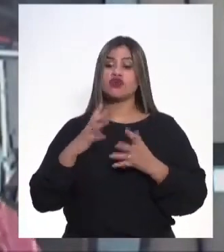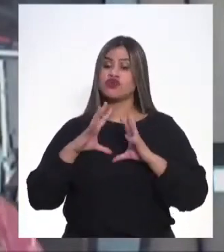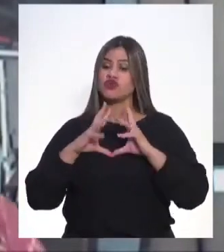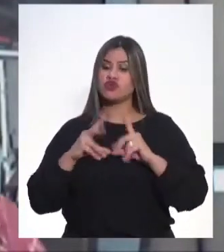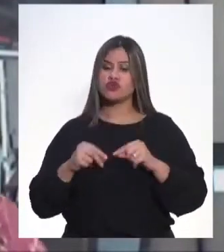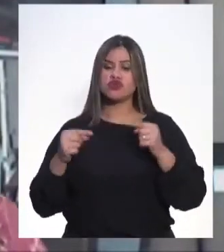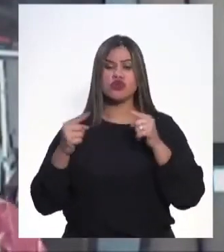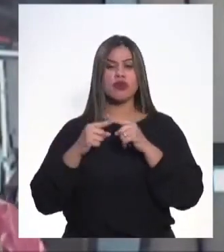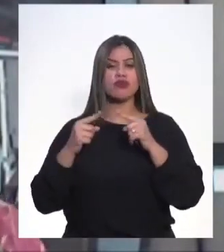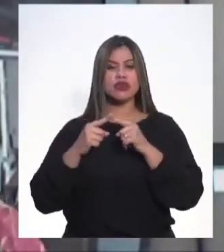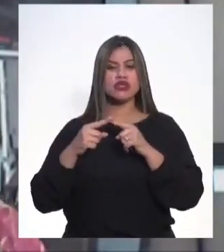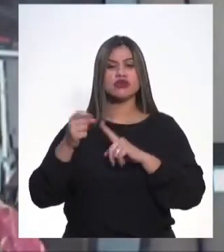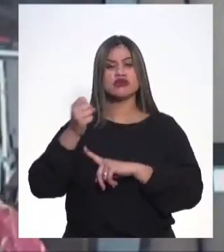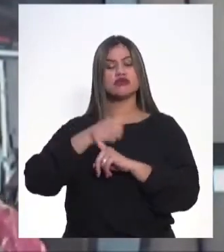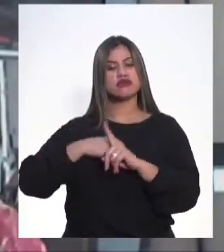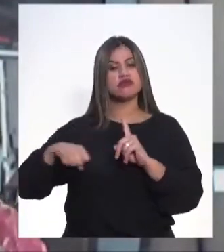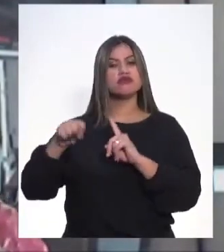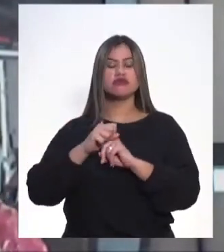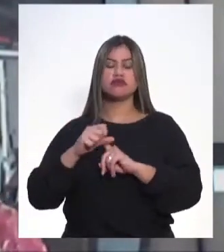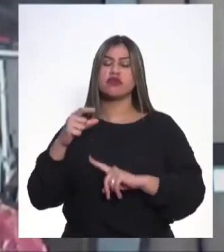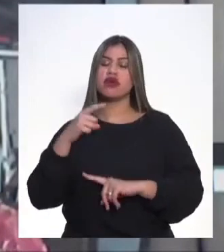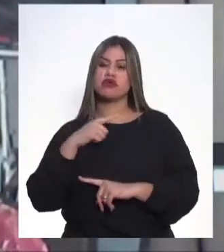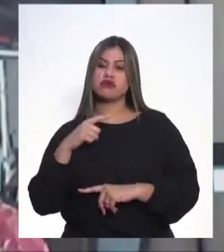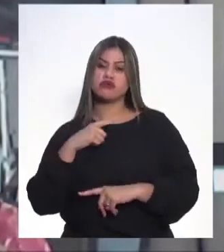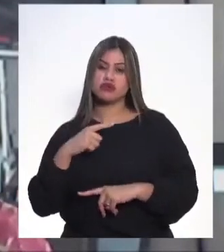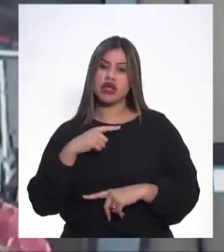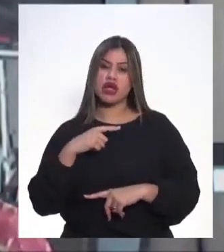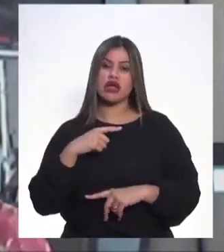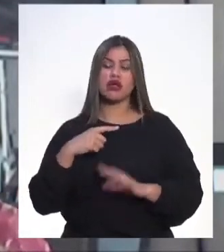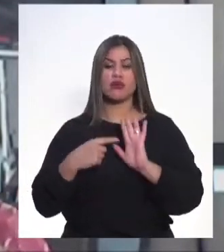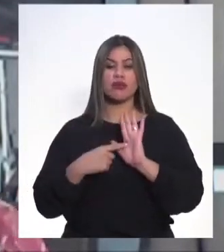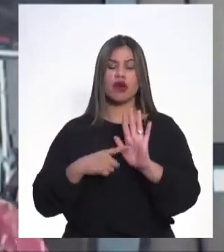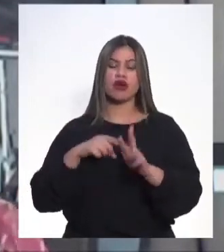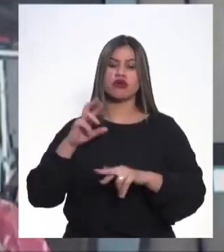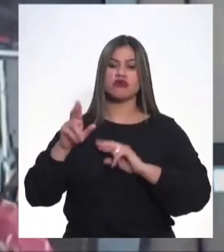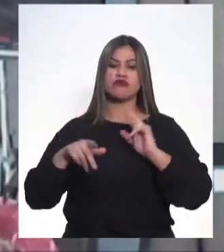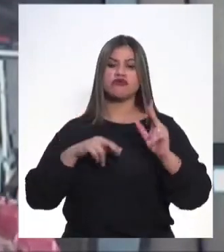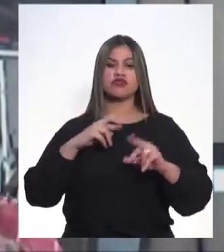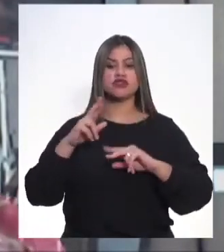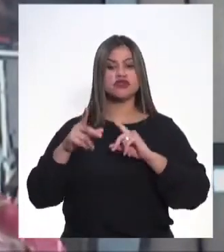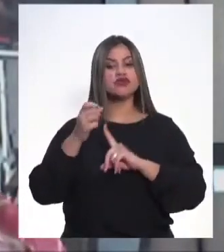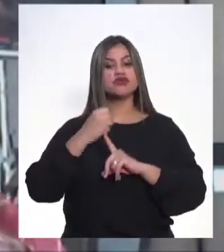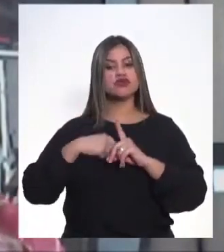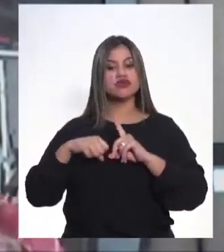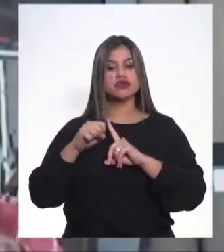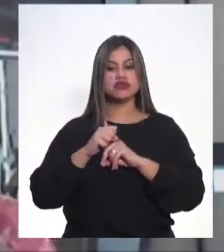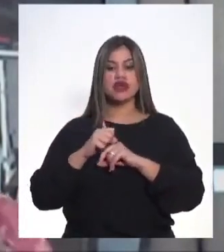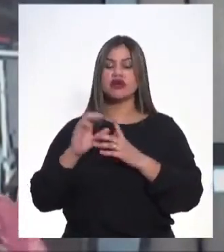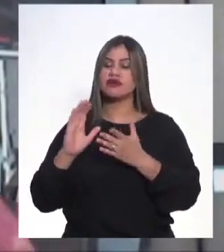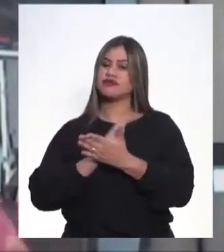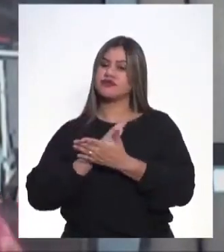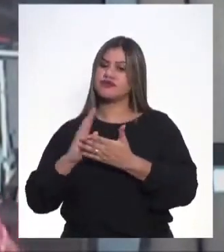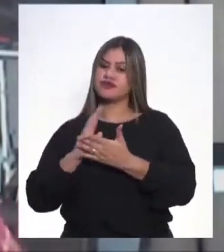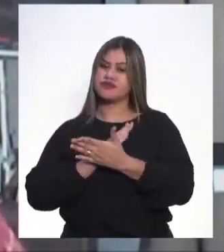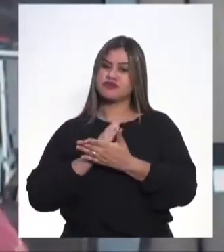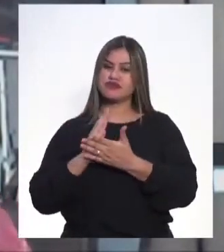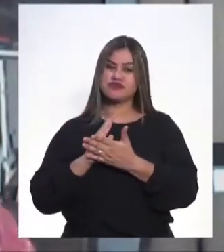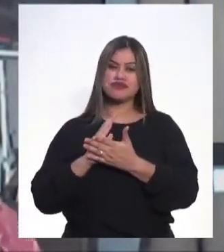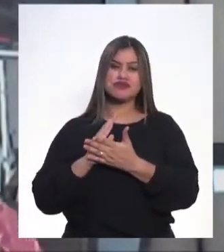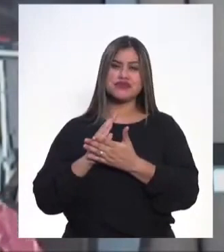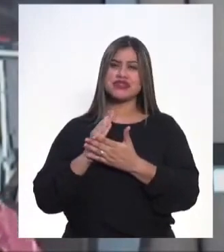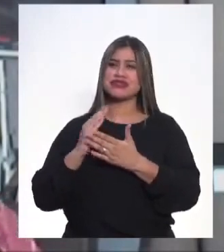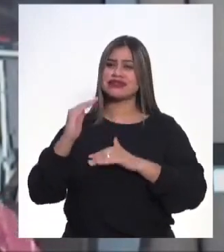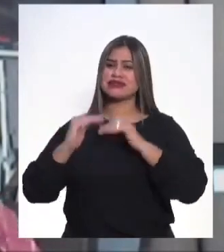marcador social. É verdade, as nossas diferenças sociais, algumas desigualdades, diferenças de acesso,